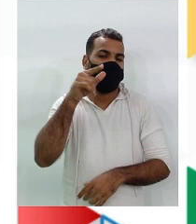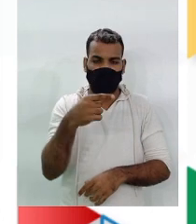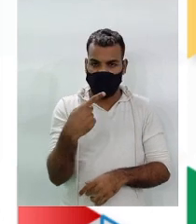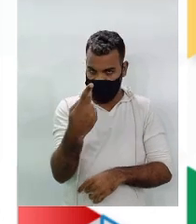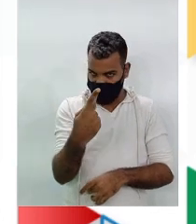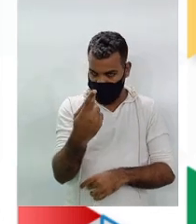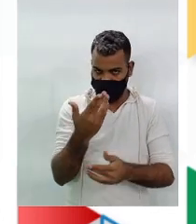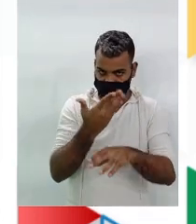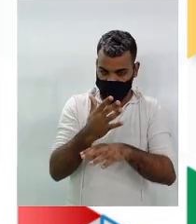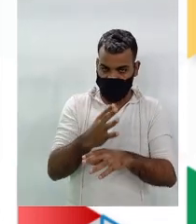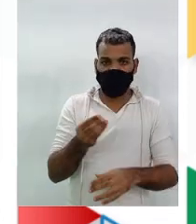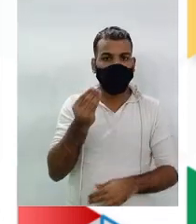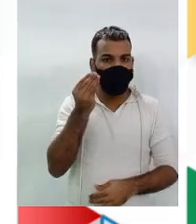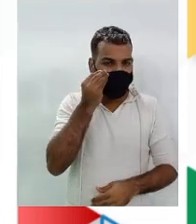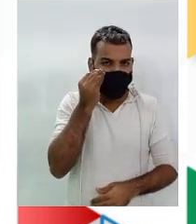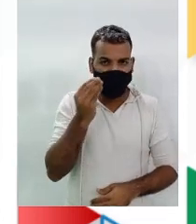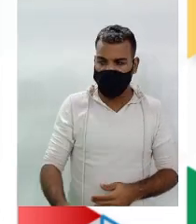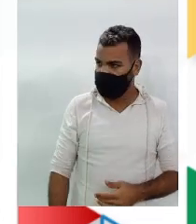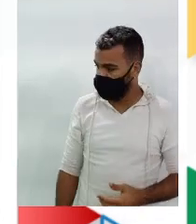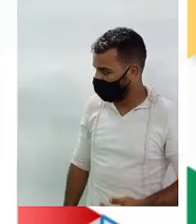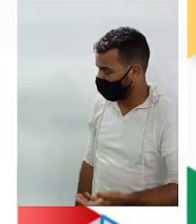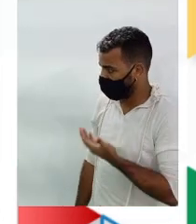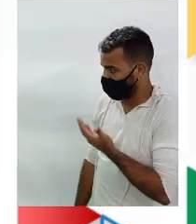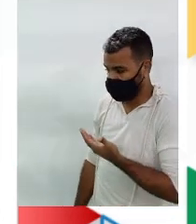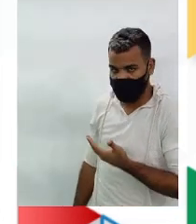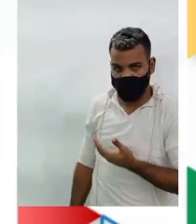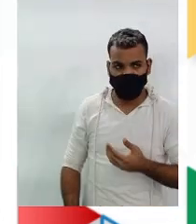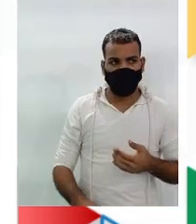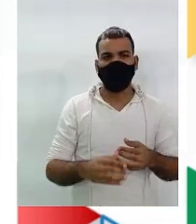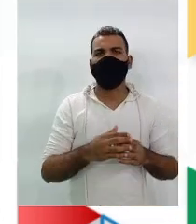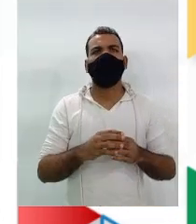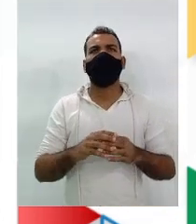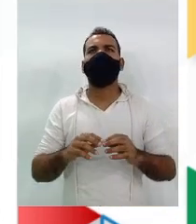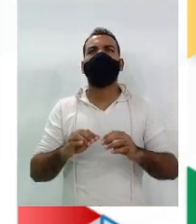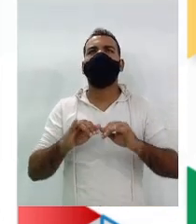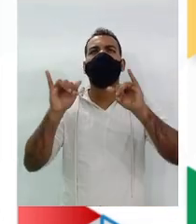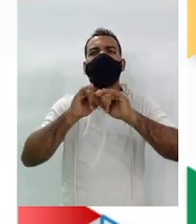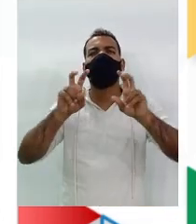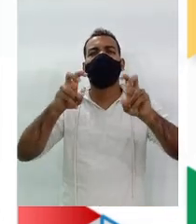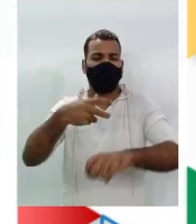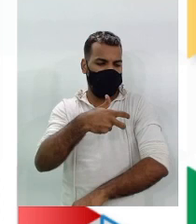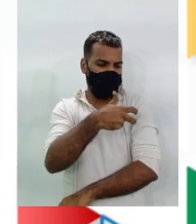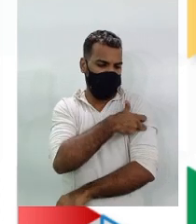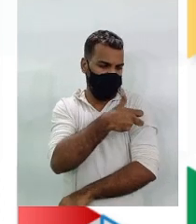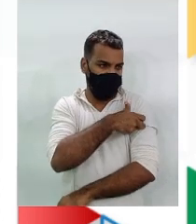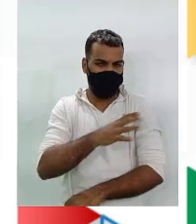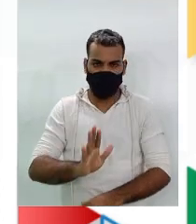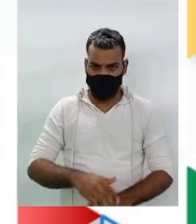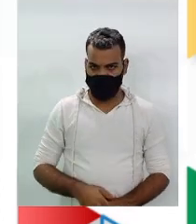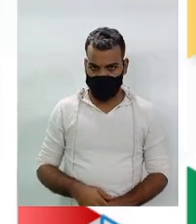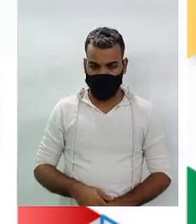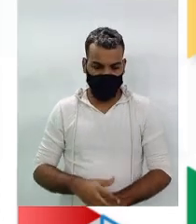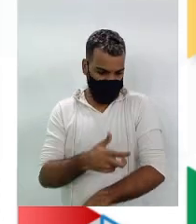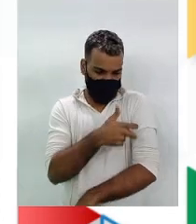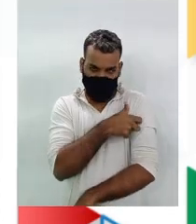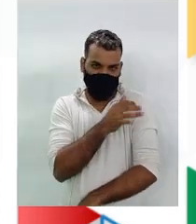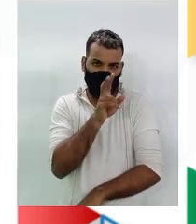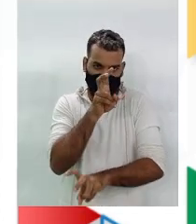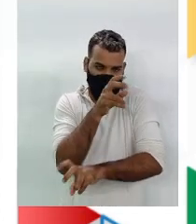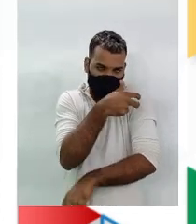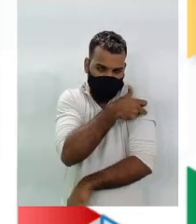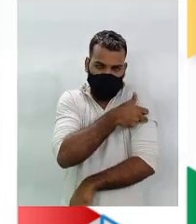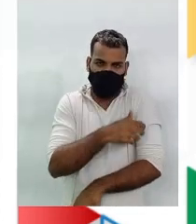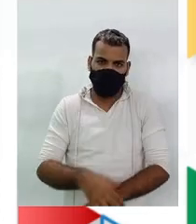oral. Vejam só, digamos que eu pego uma notícia sobre a vacinação, certo? Surge a vacinação. Aí vocês pensam,